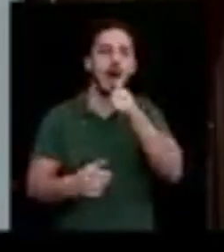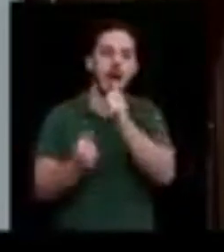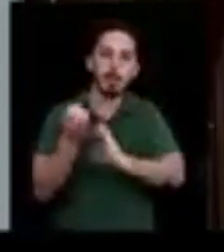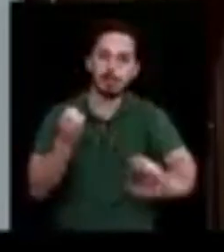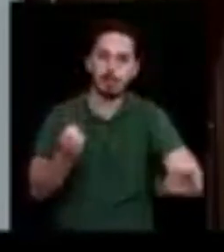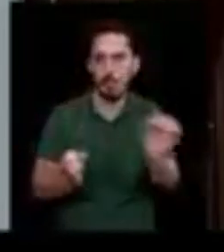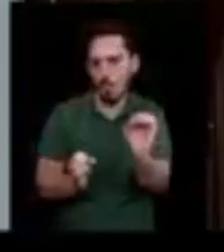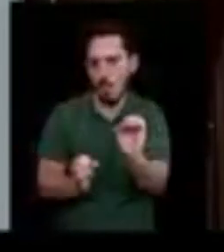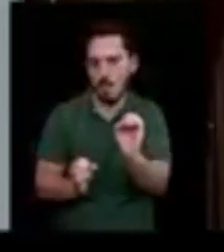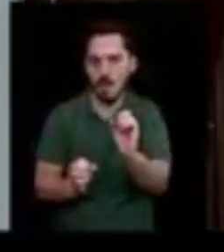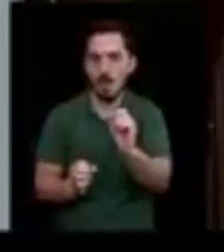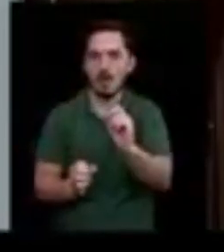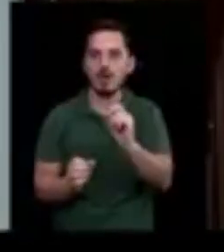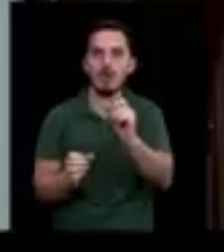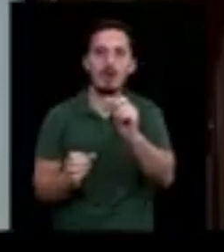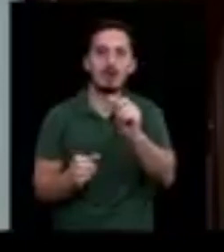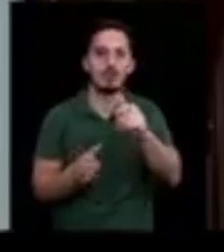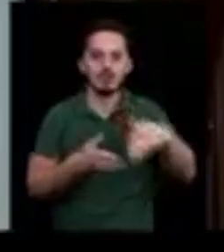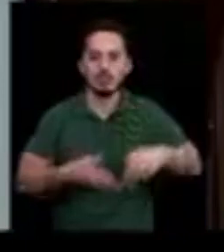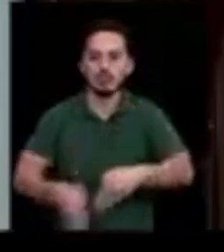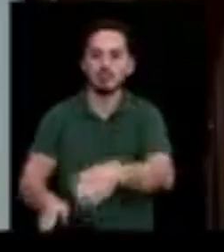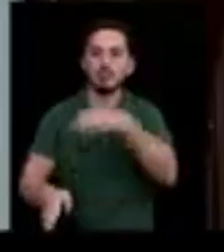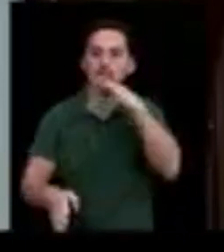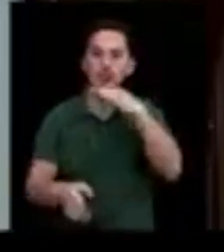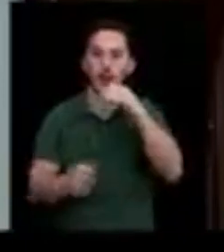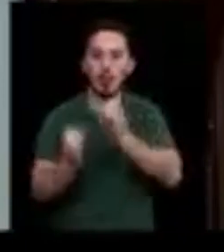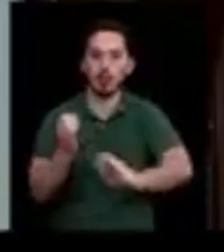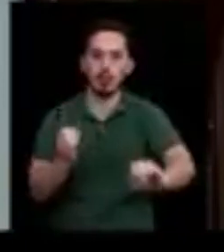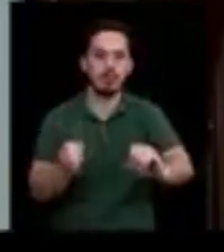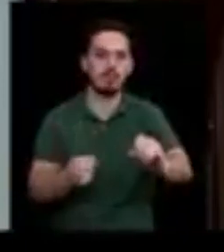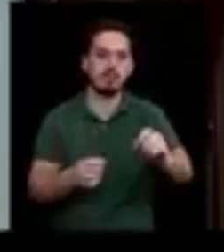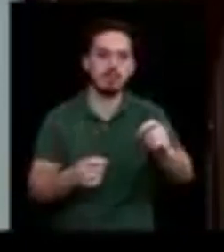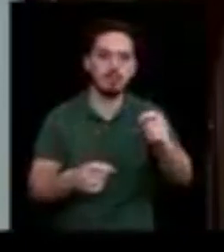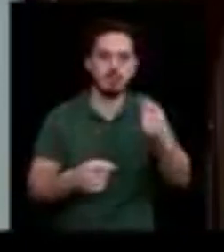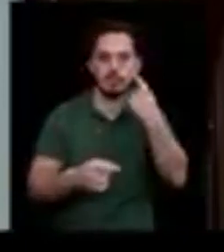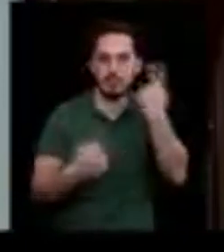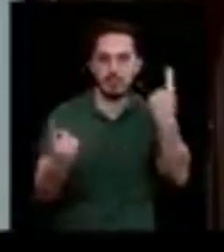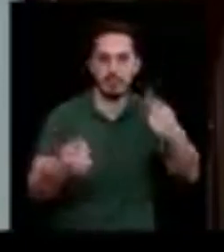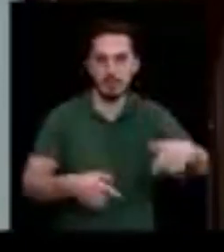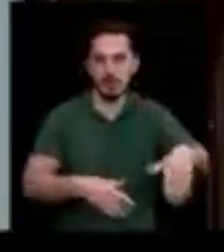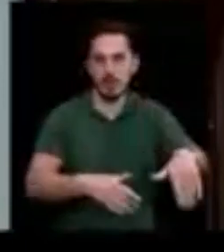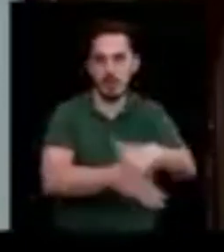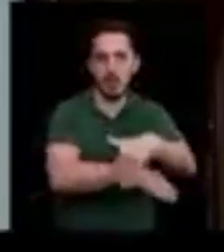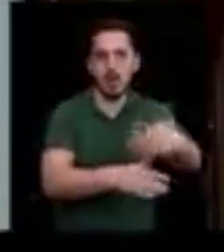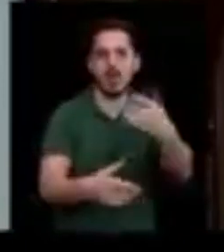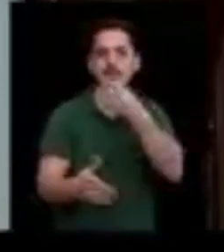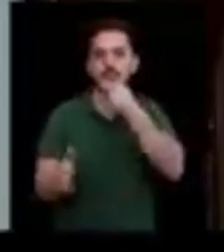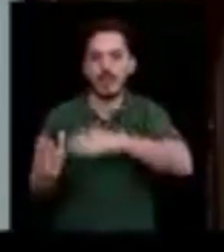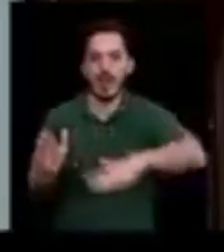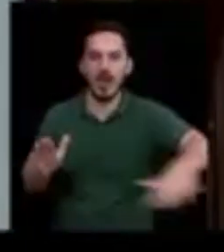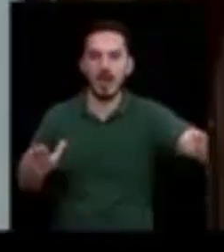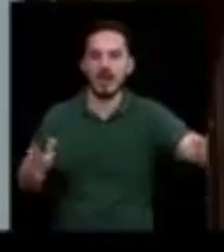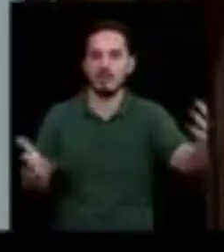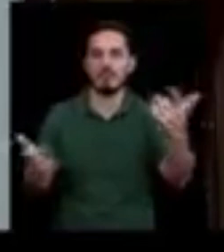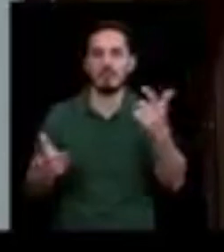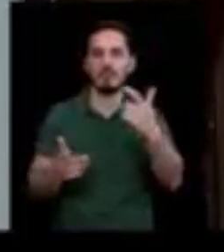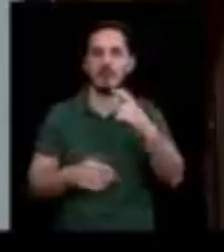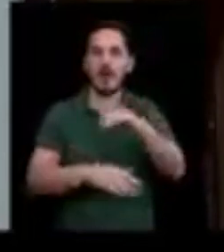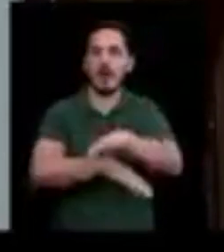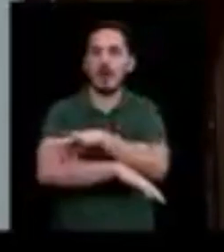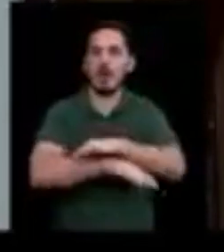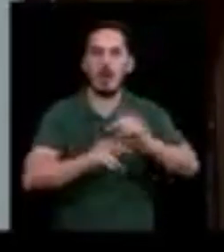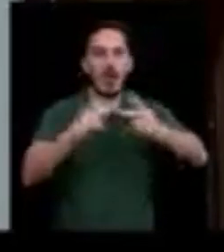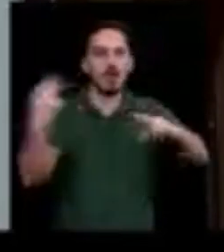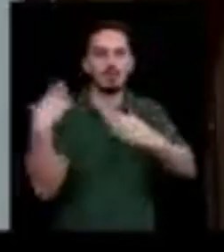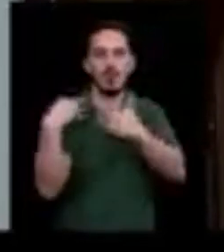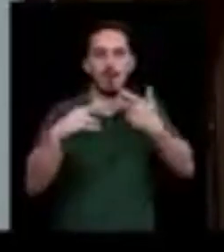portanto os esgotos correm para a via pública, está em terra batida, temos arquitetos da Câmara e responsáveis